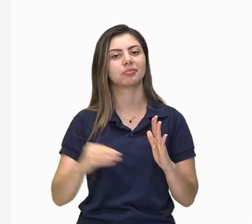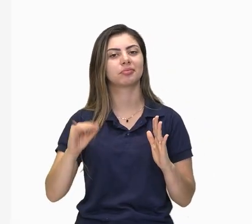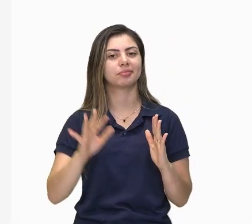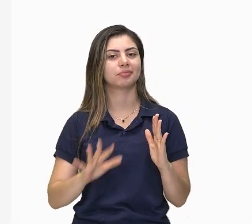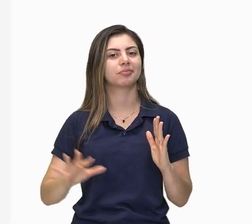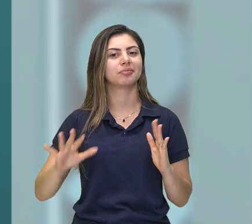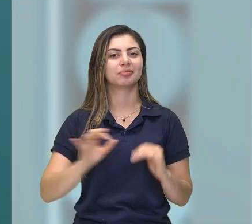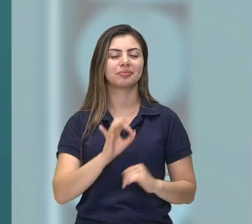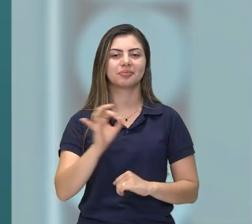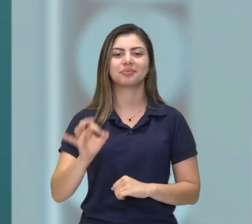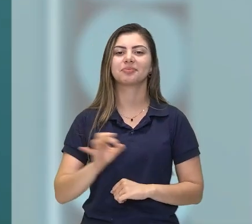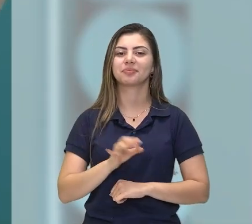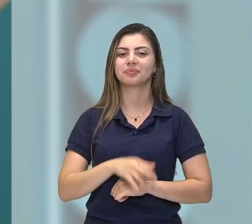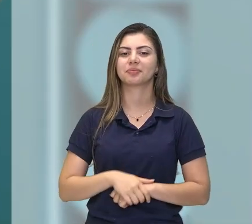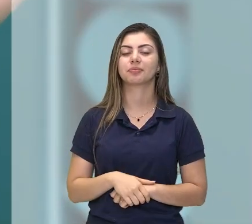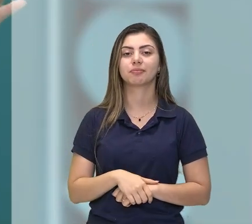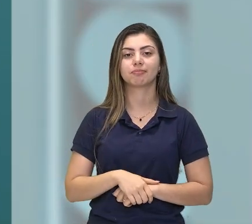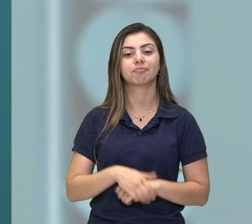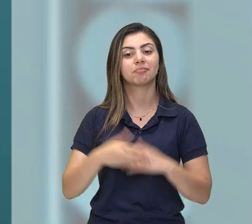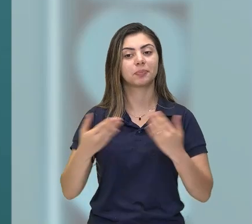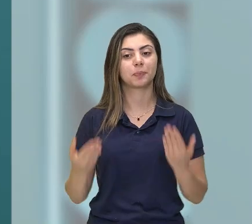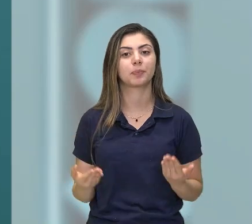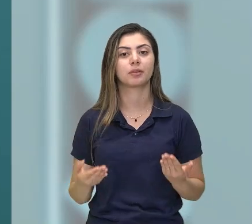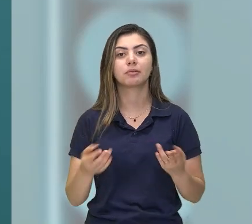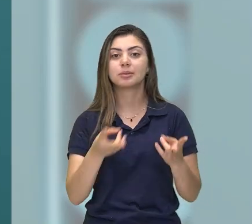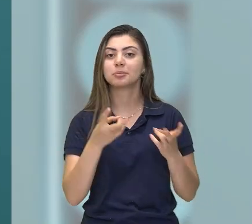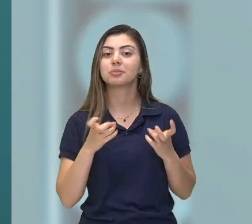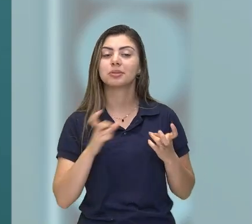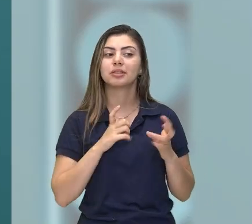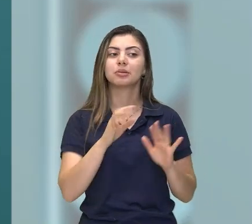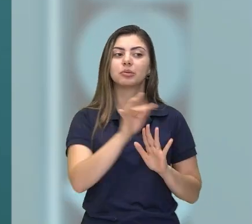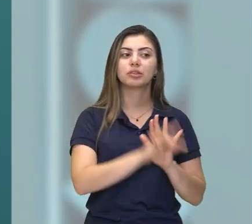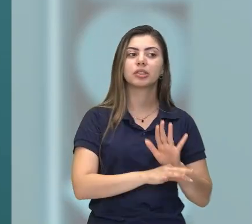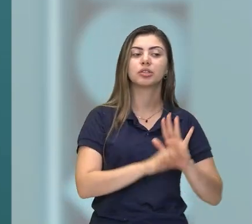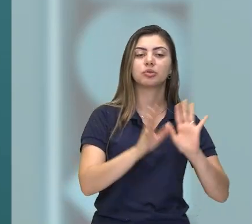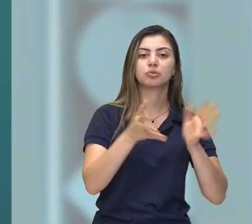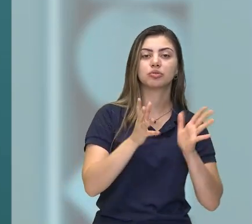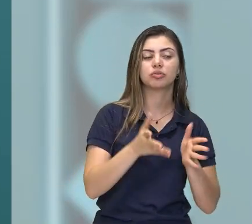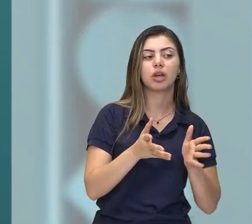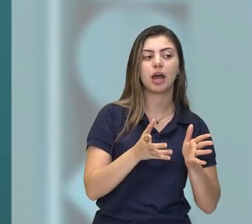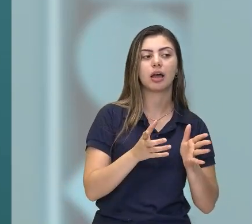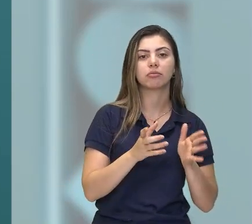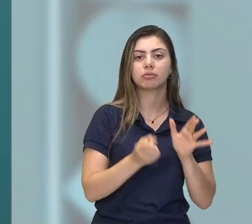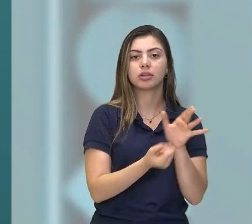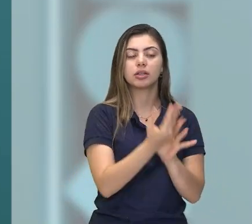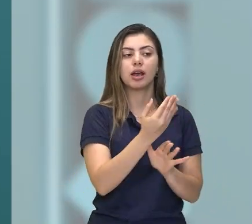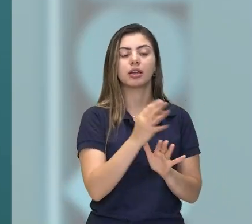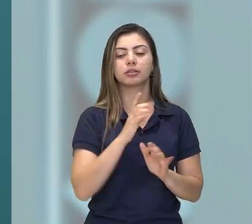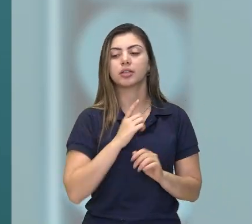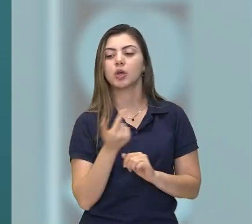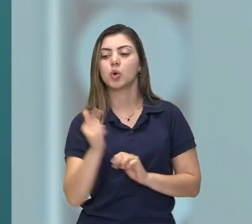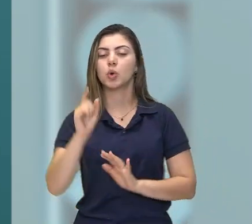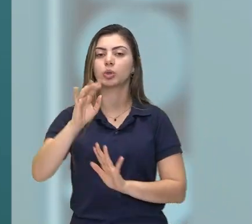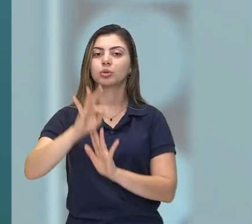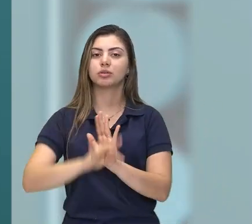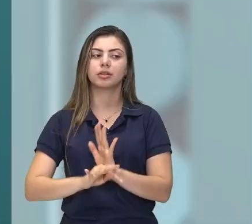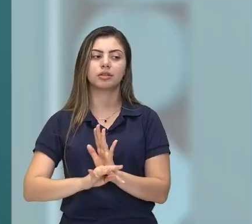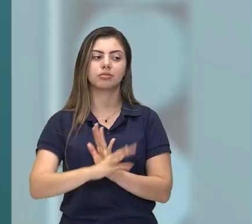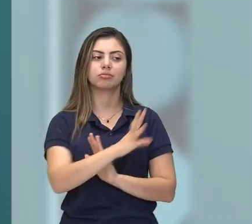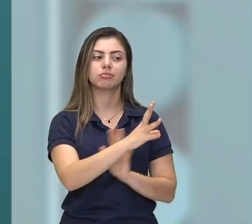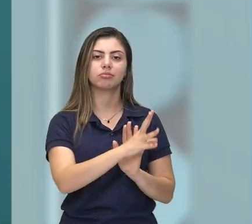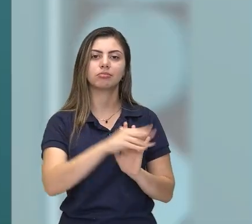de intertextualidade, justamente um texto já existente aparecendo num texto de agora,